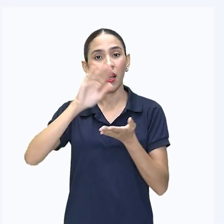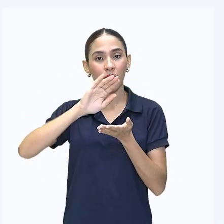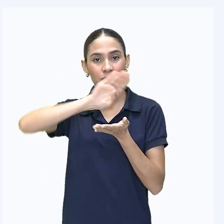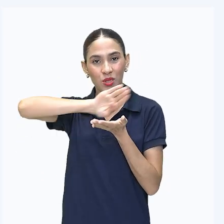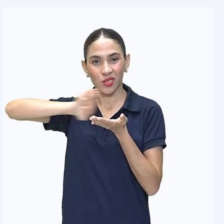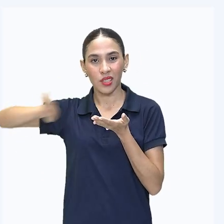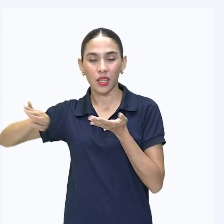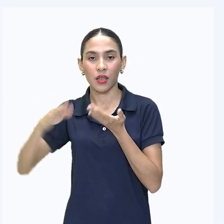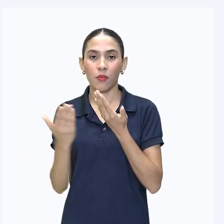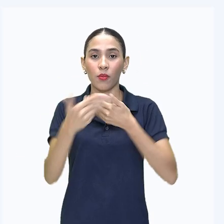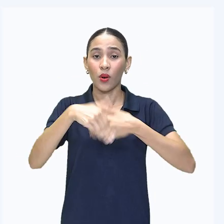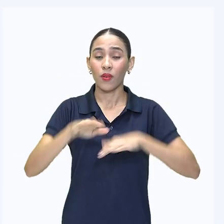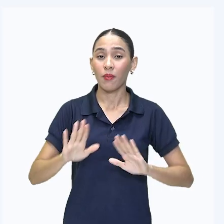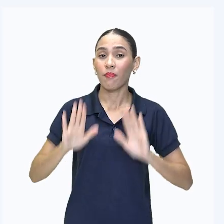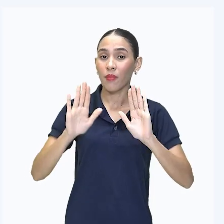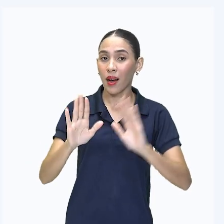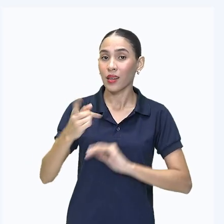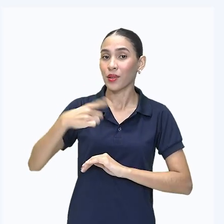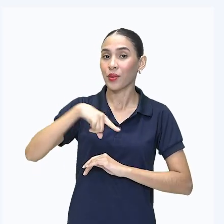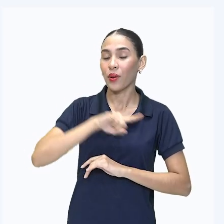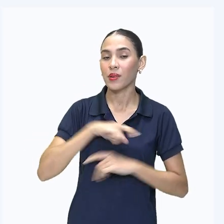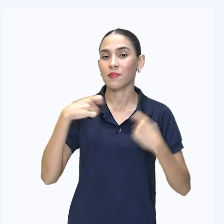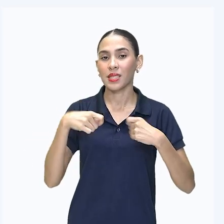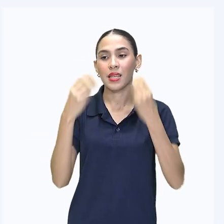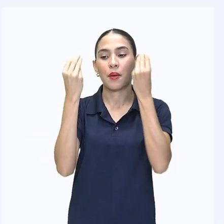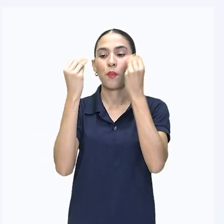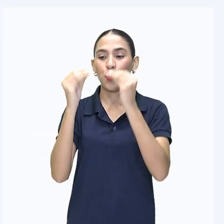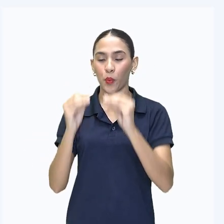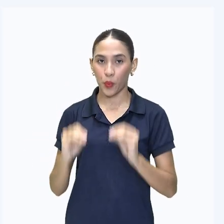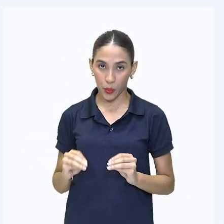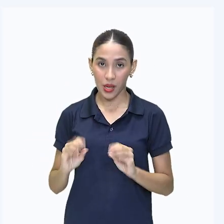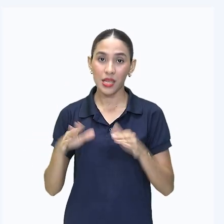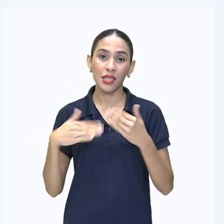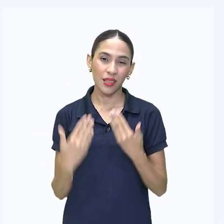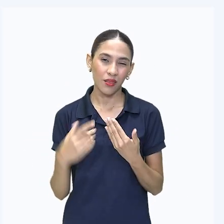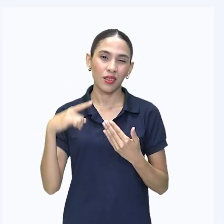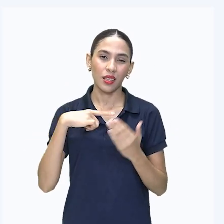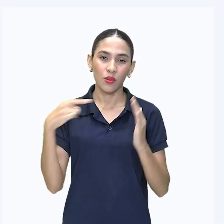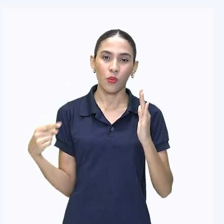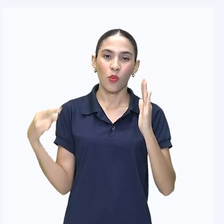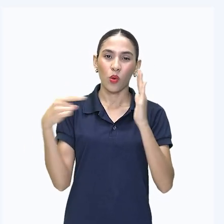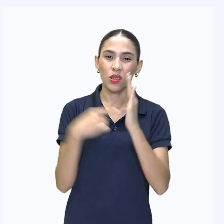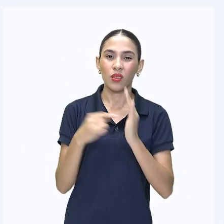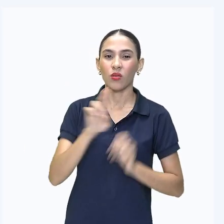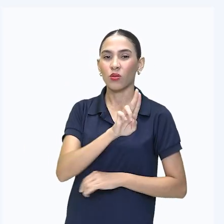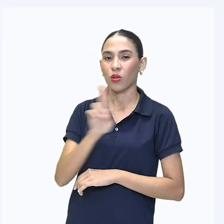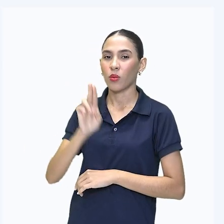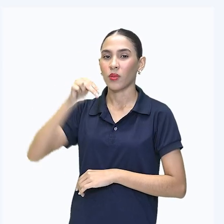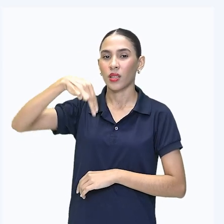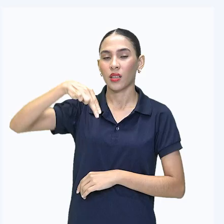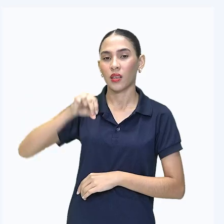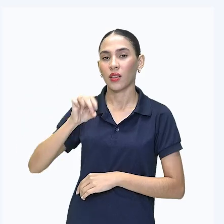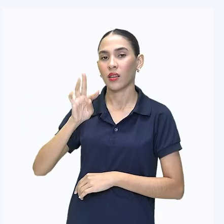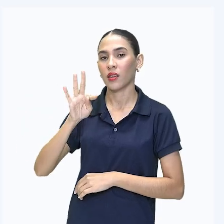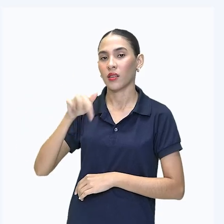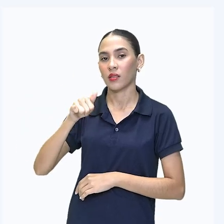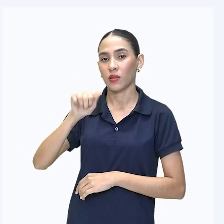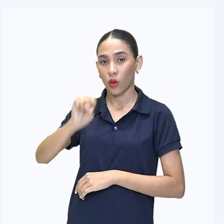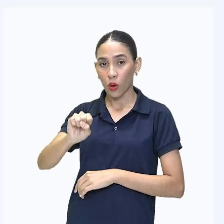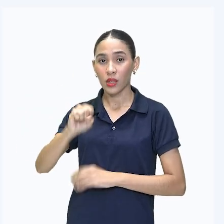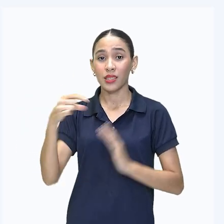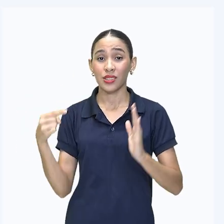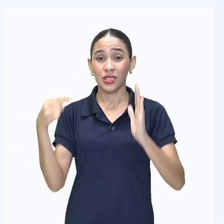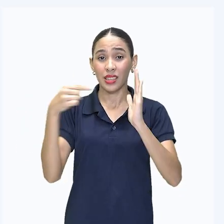apagar a avaliação. Mas a gente precisa lançar as notas nesse caso. Então tem um botãozinho ali chamado notas,